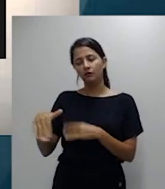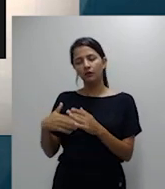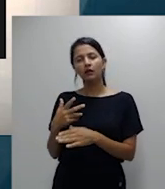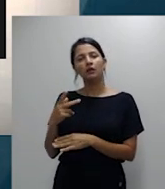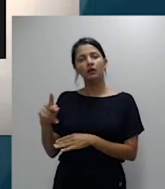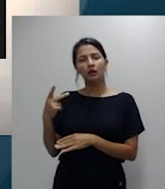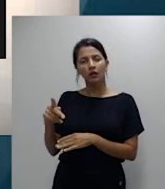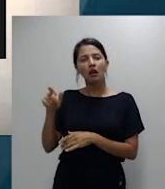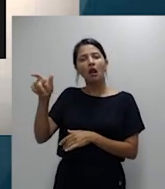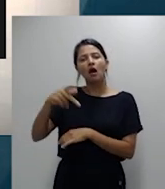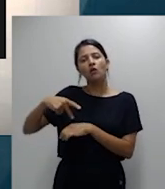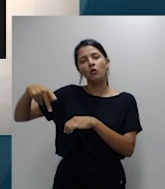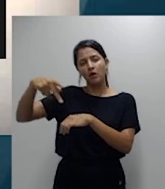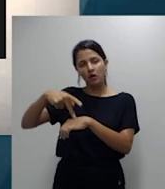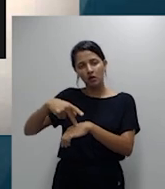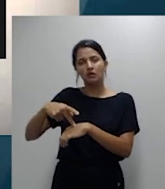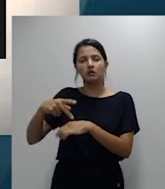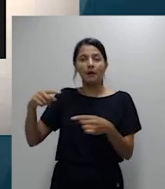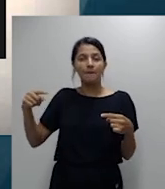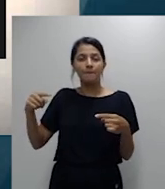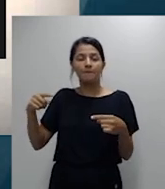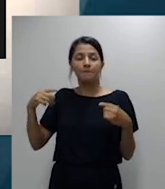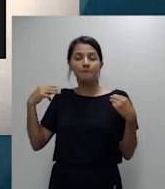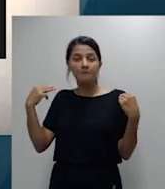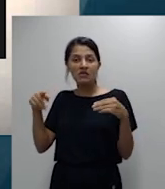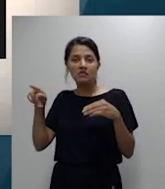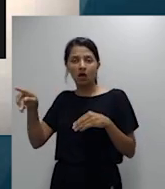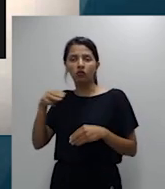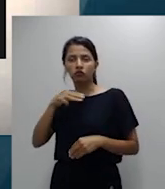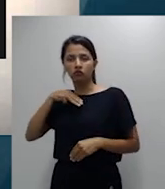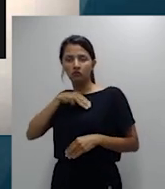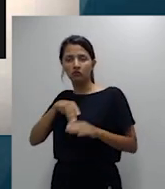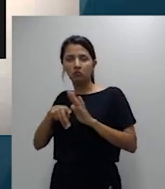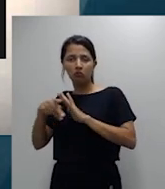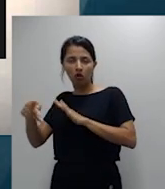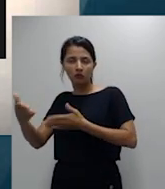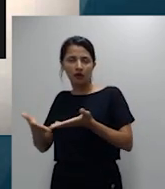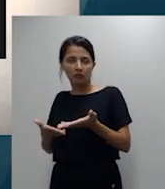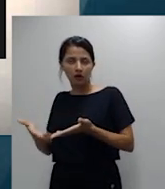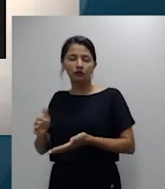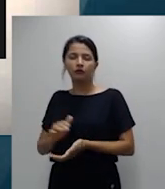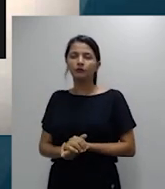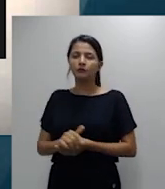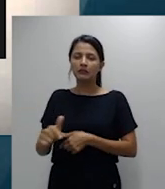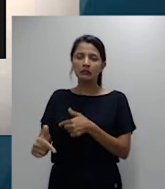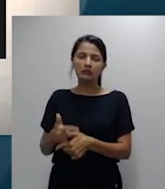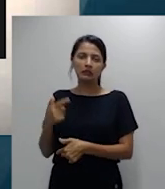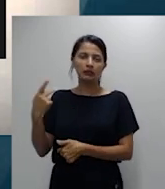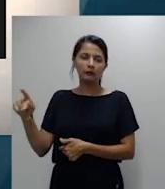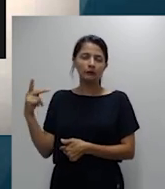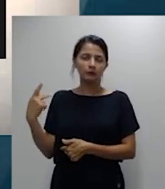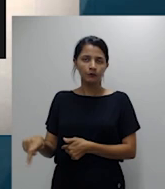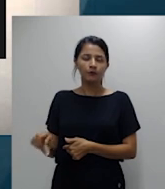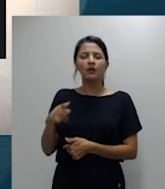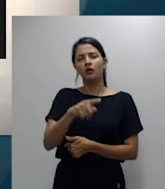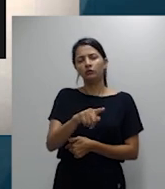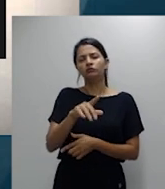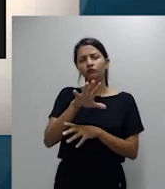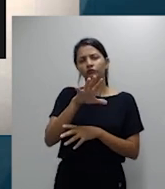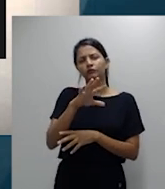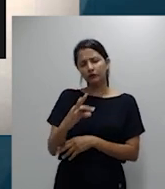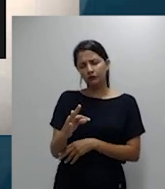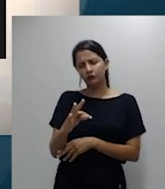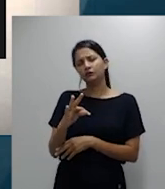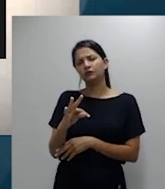em El Salvador Ah o tribunal de quantos quilômetros e compreendeu pela in demonstração né